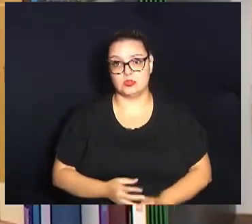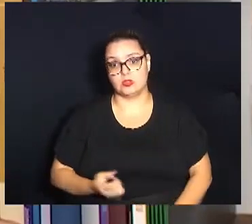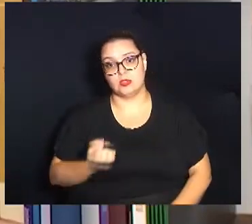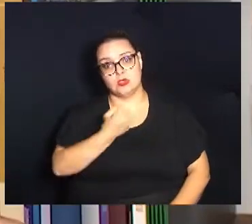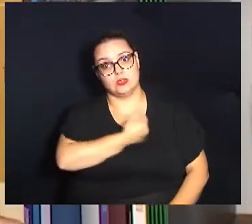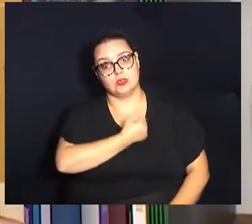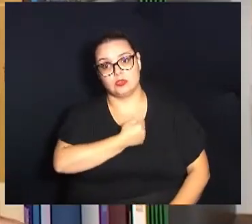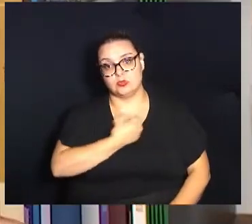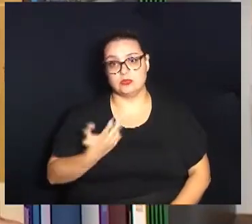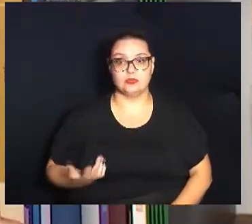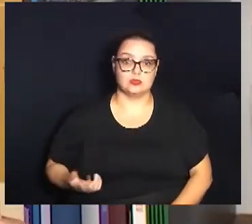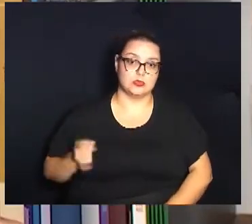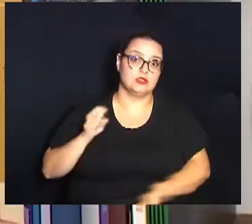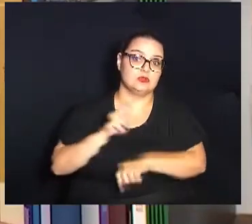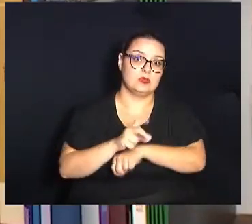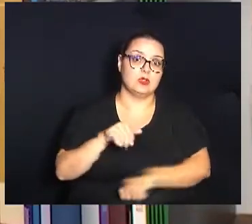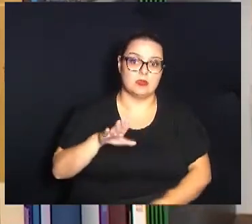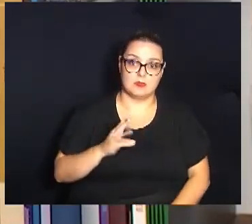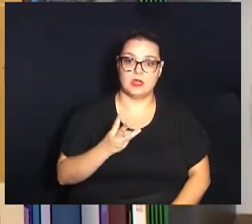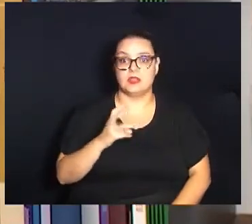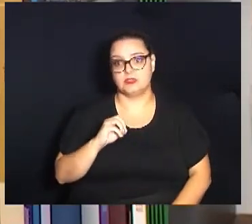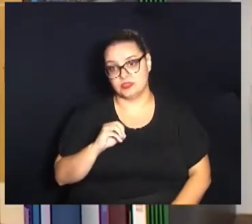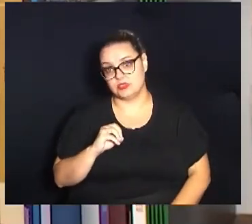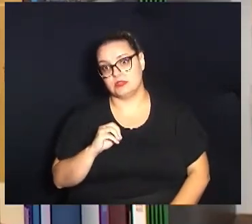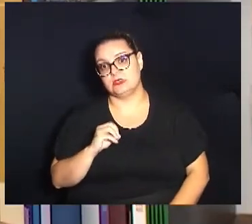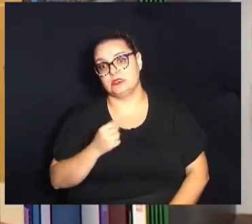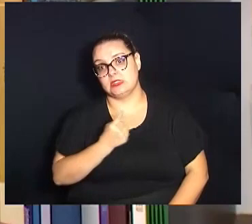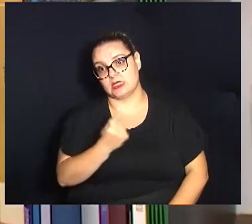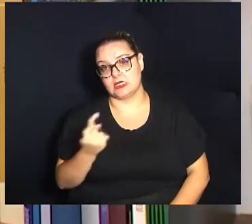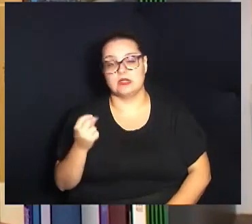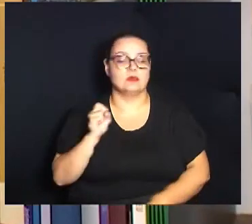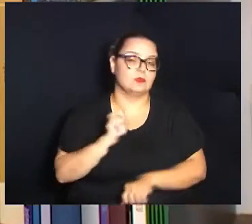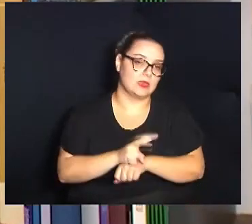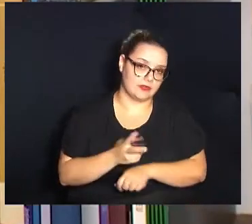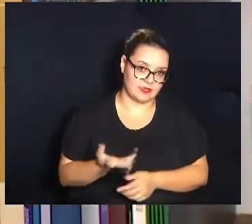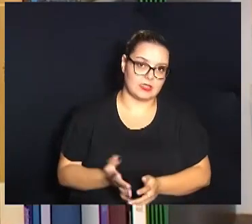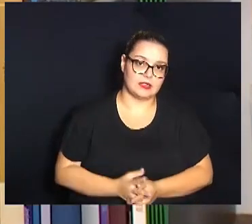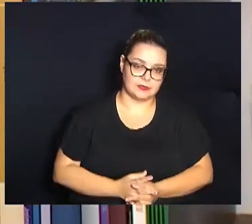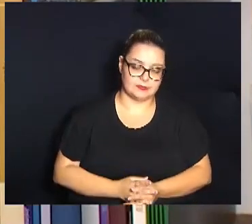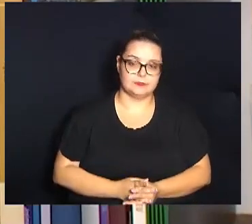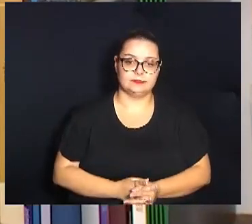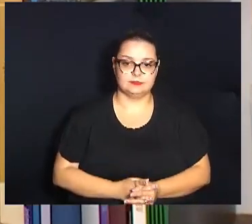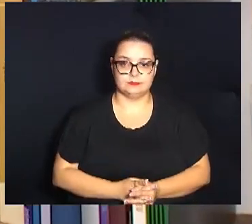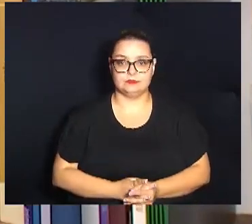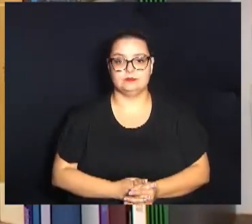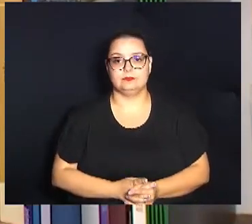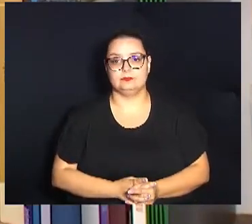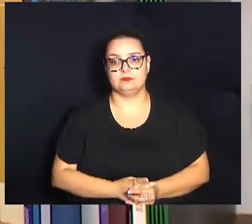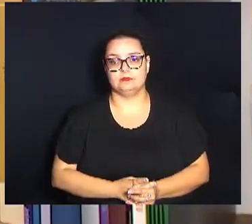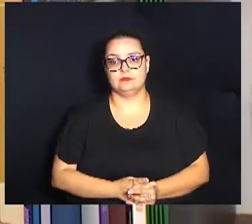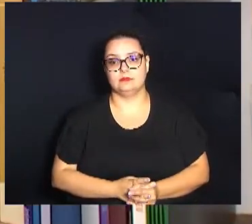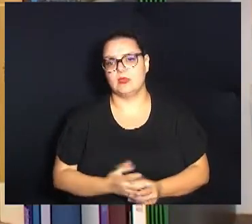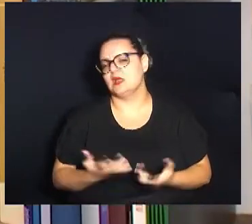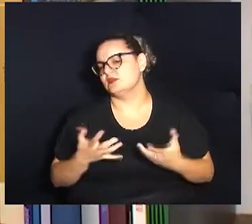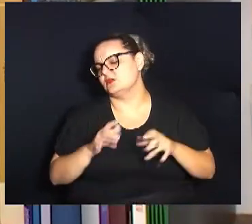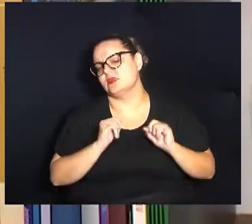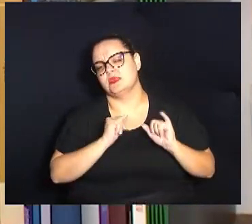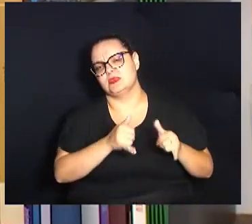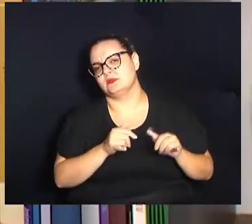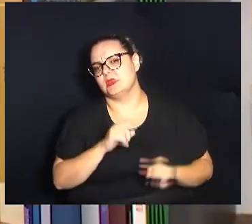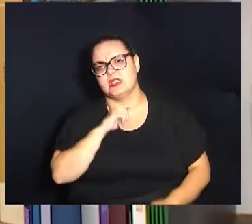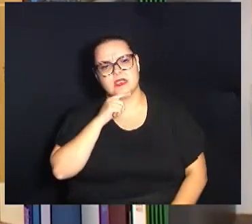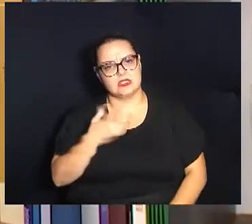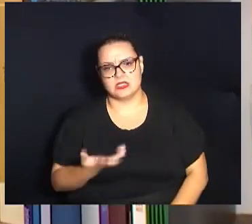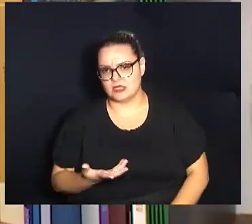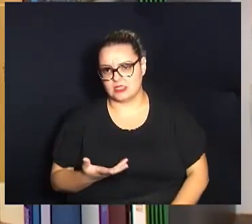vaga certamente é mais de 30 por vagas. Mas eu não queria com isso desanimar ninguém a deixar de